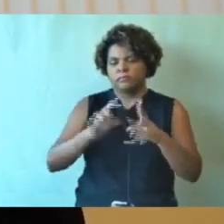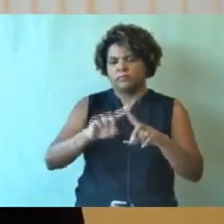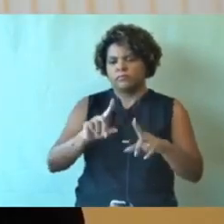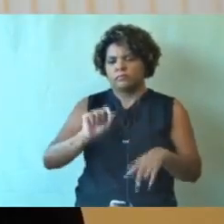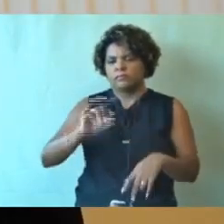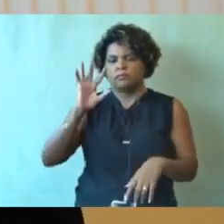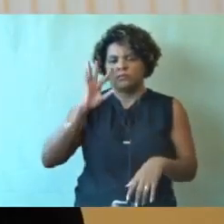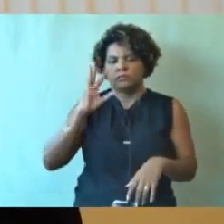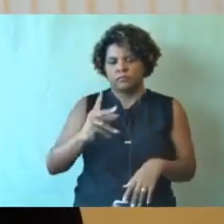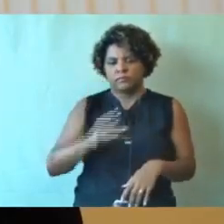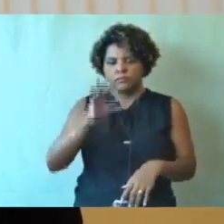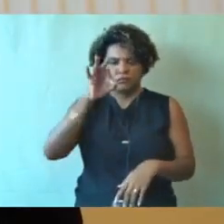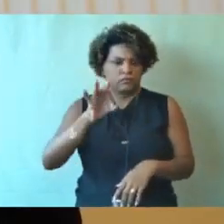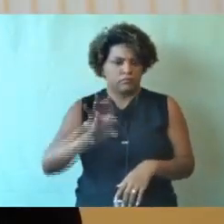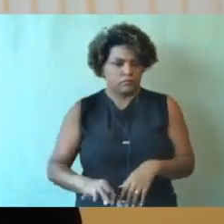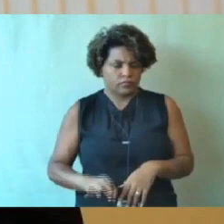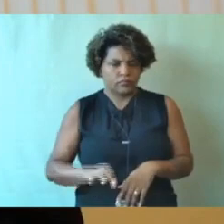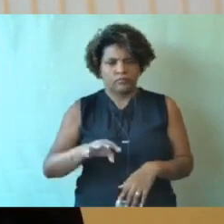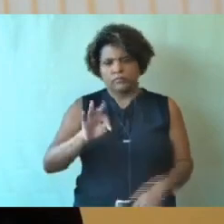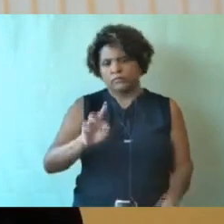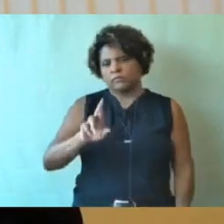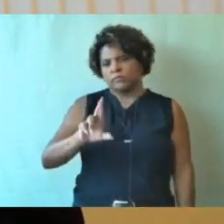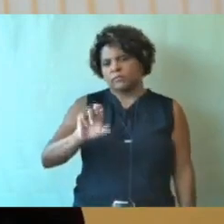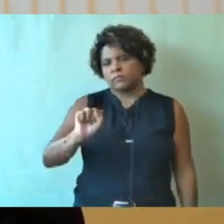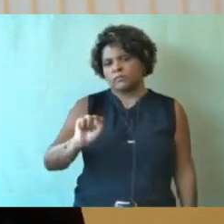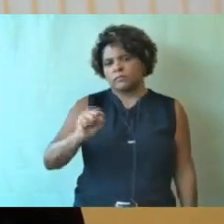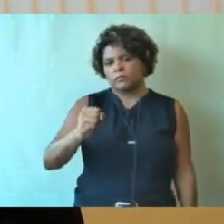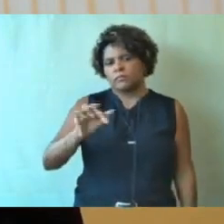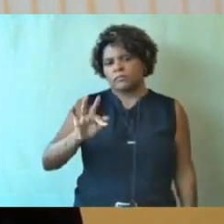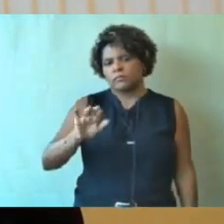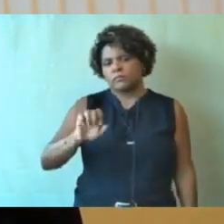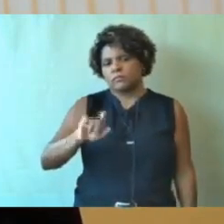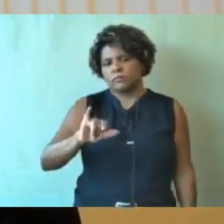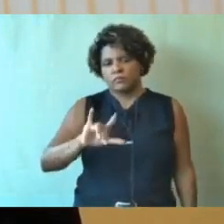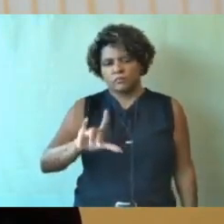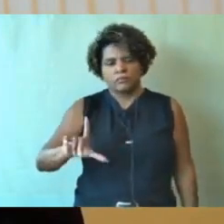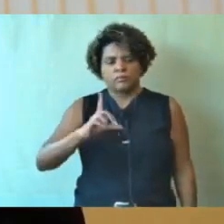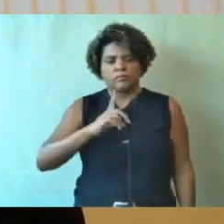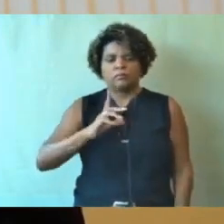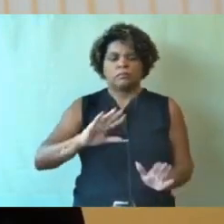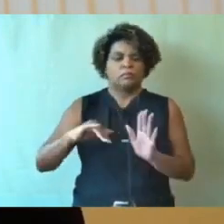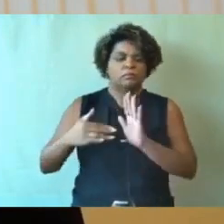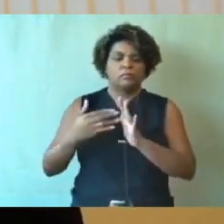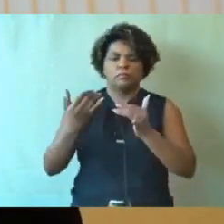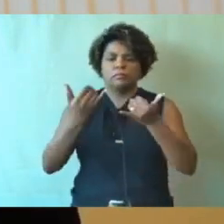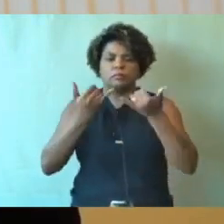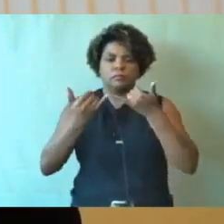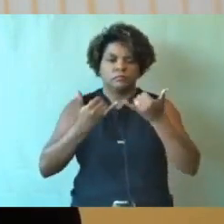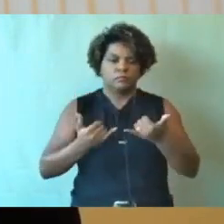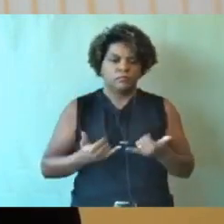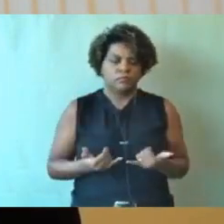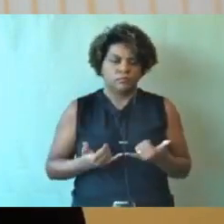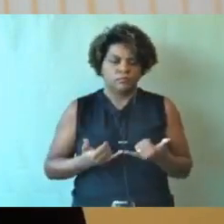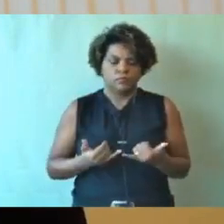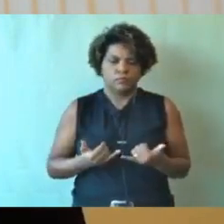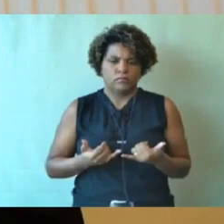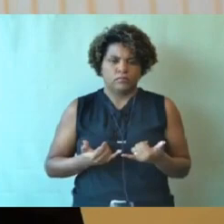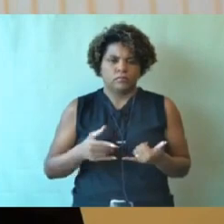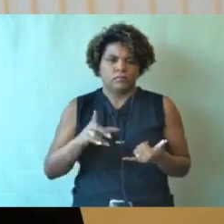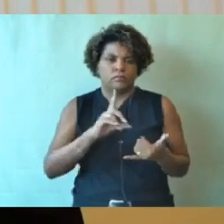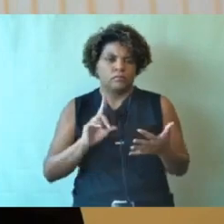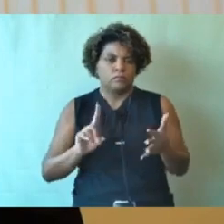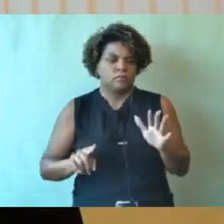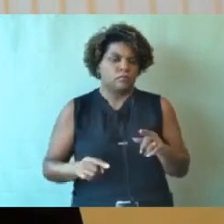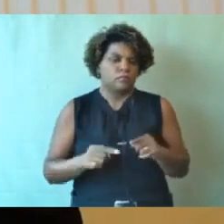exatamente é o nosso consórcio Transfácil, que tem todos os dados de quem fez as viagens, quantos quilômetros rodou e que tipo de veículo usou. Nós temos